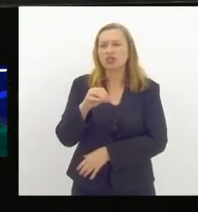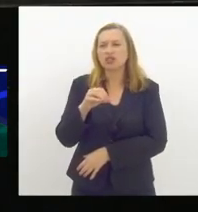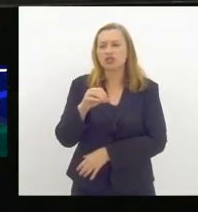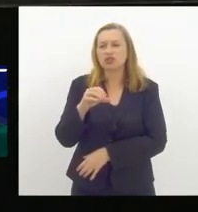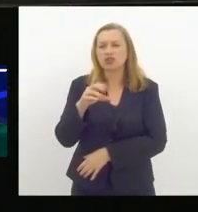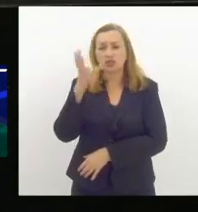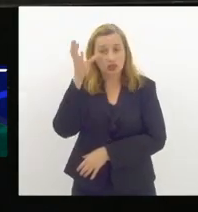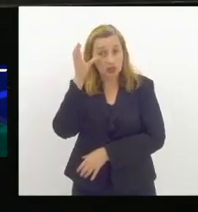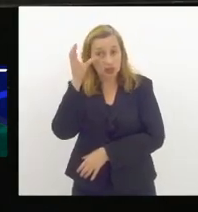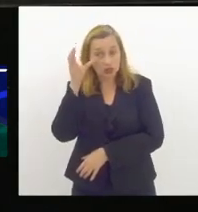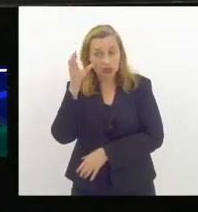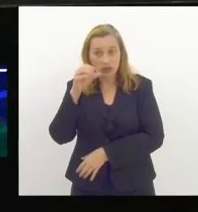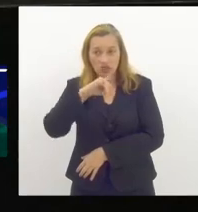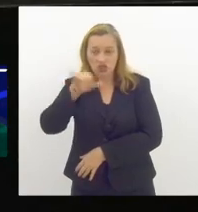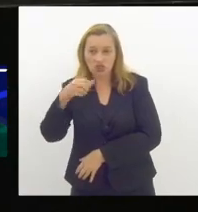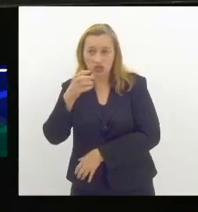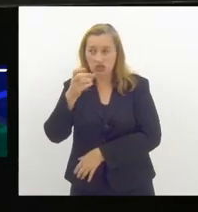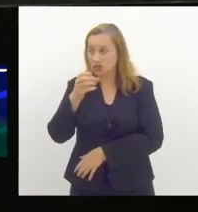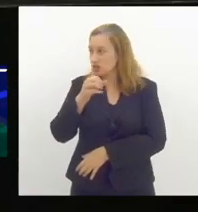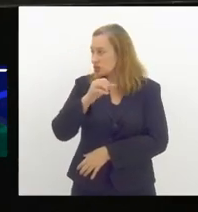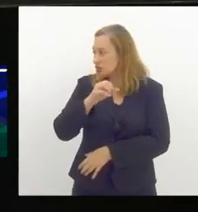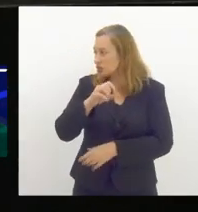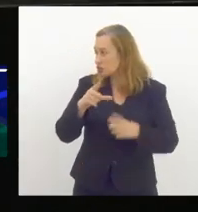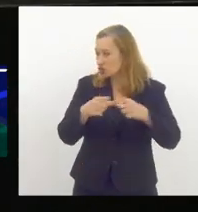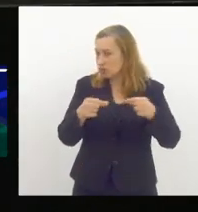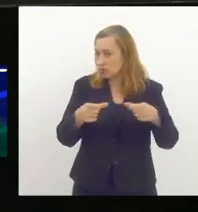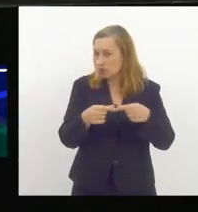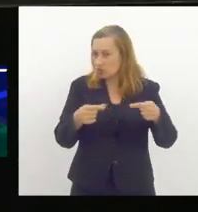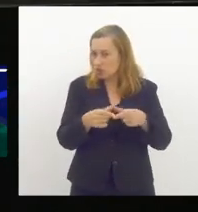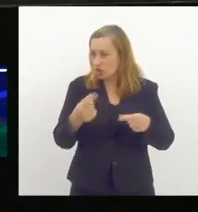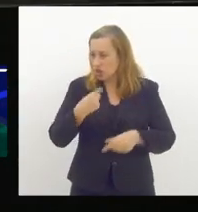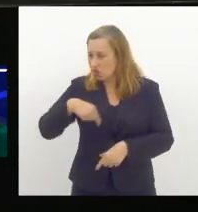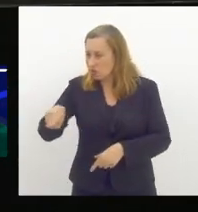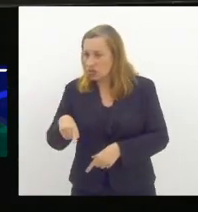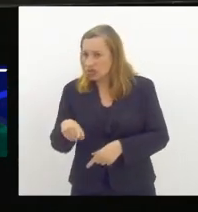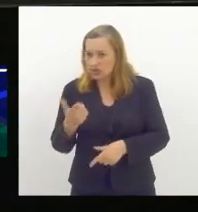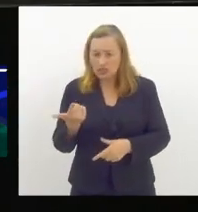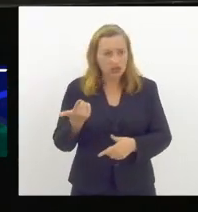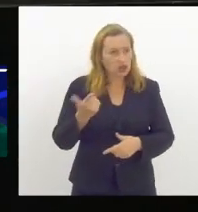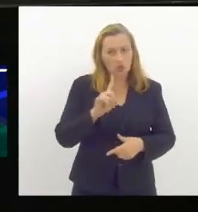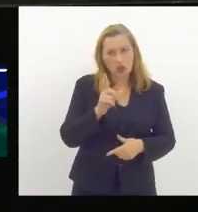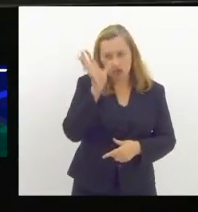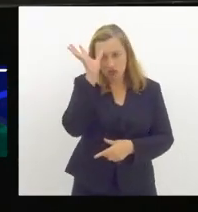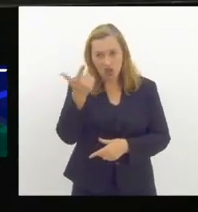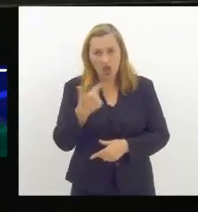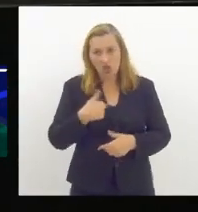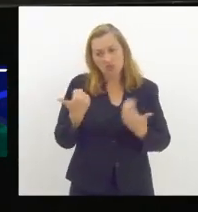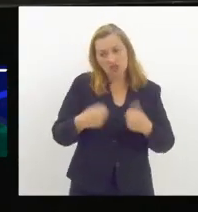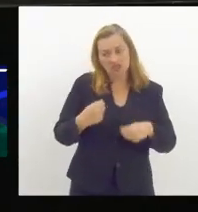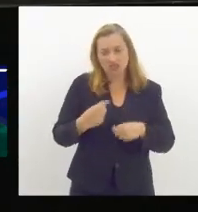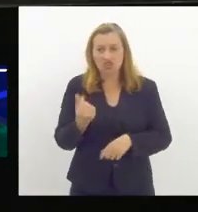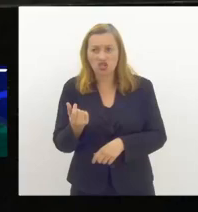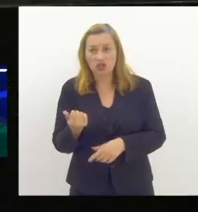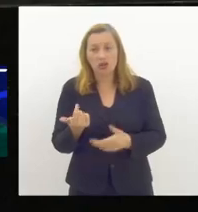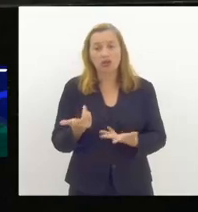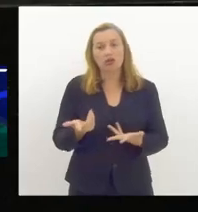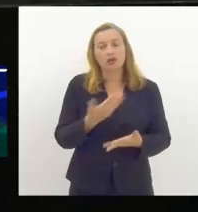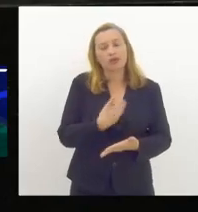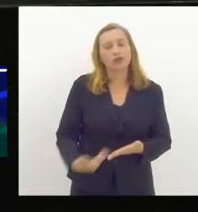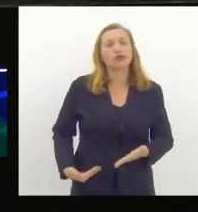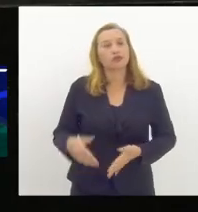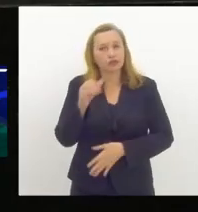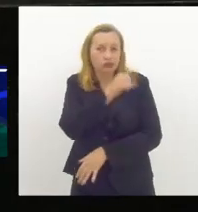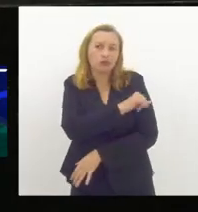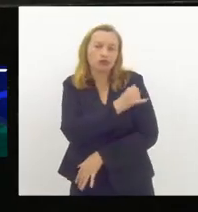teu eu se eu não ganhar meu dinheiro eu vou o louvor embora porque eu preciso de dinheiro e aí o governador